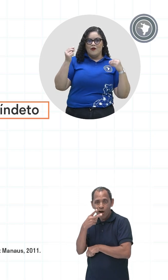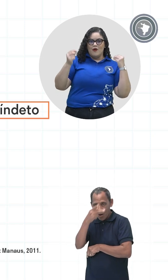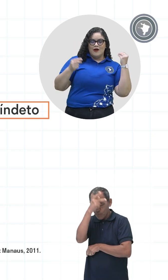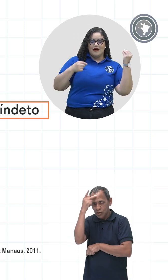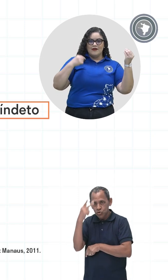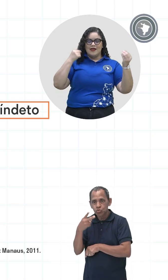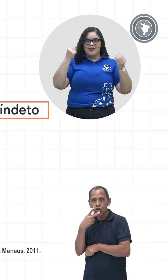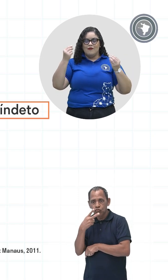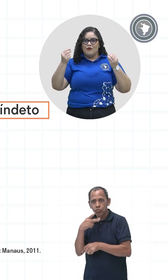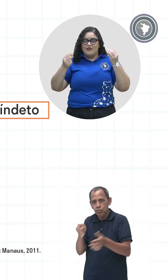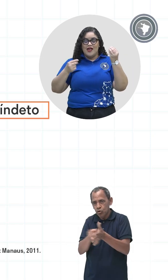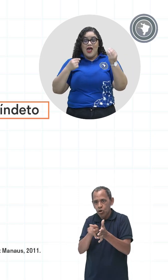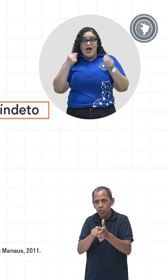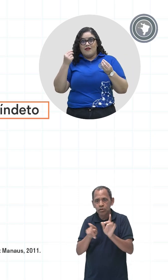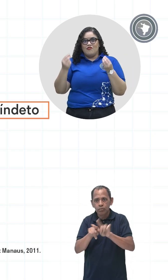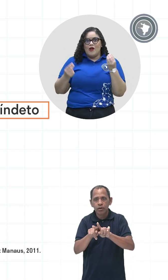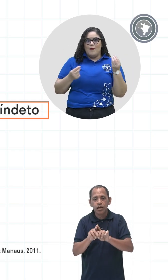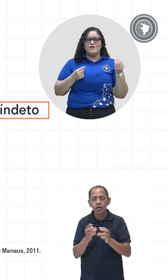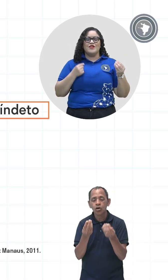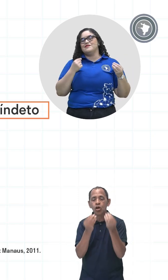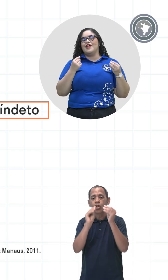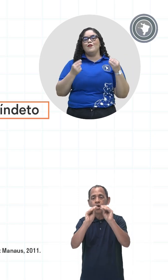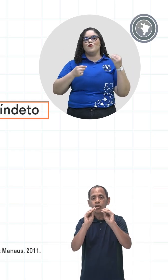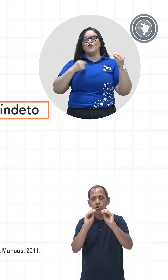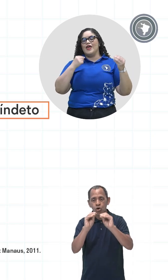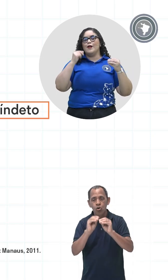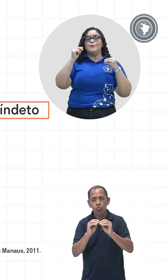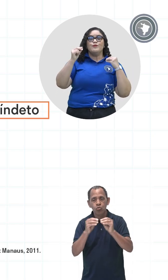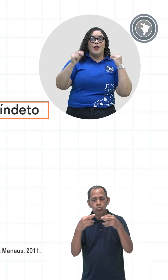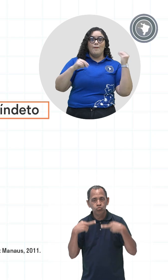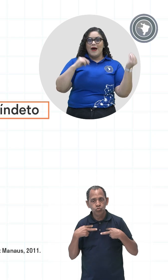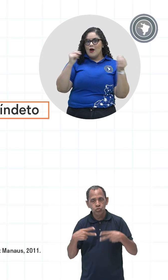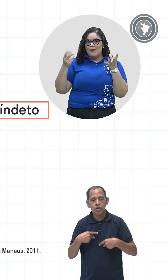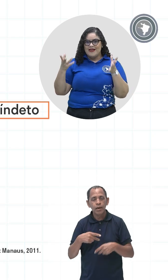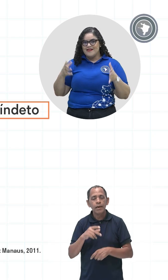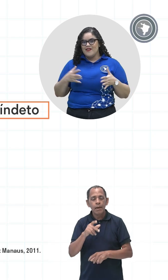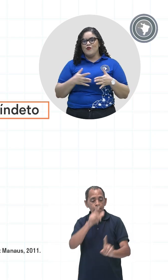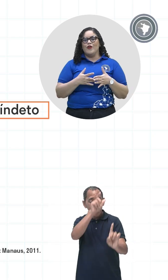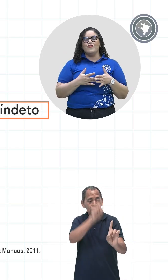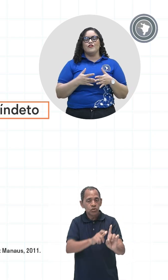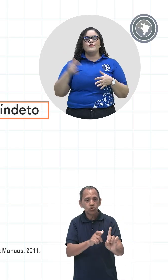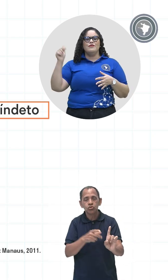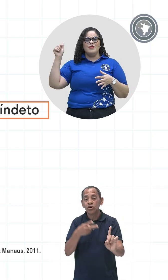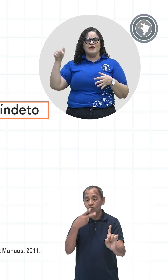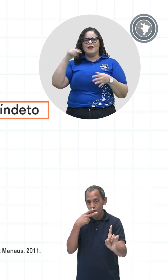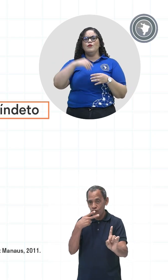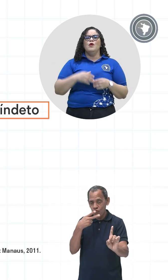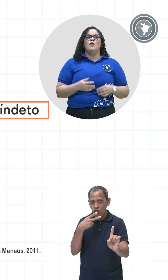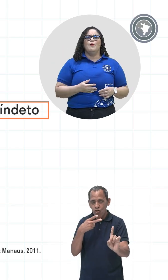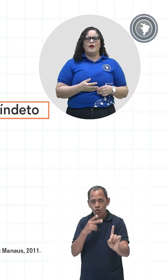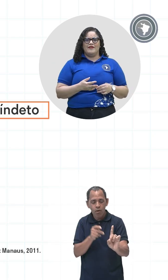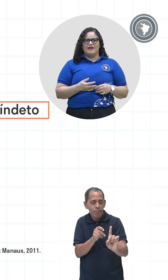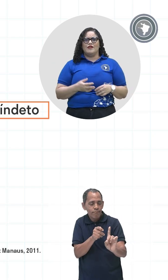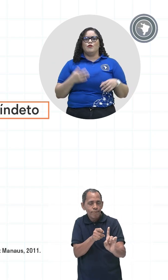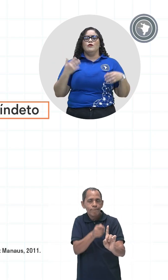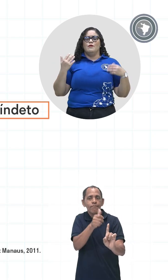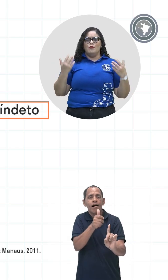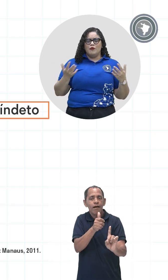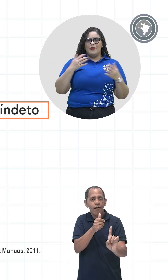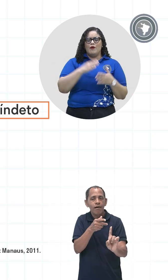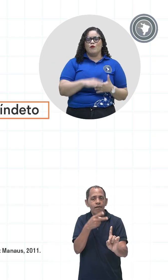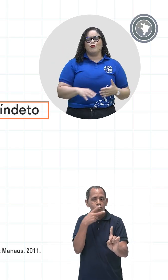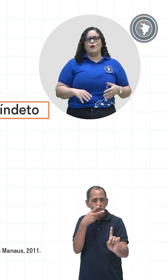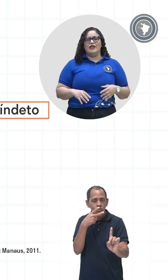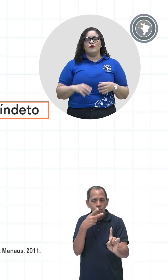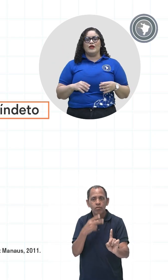frio. Colocando aí, você geralmente acende o isqueiro para uma dessas ações. Então, o polissíndeto